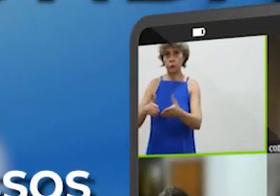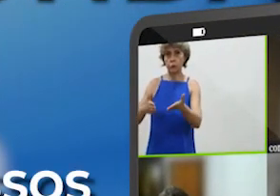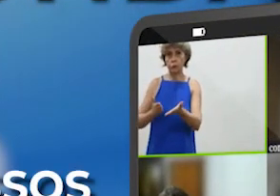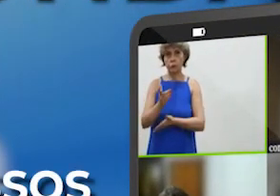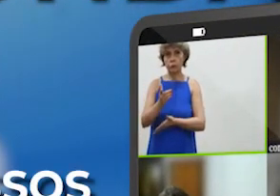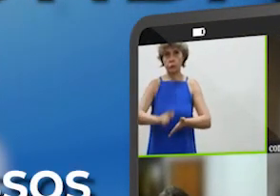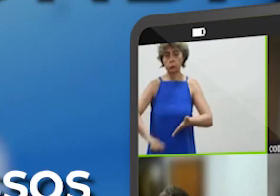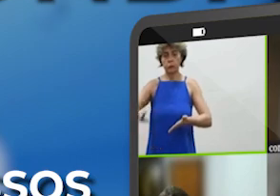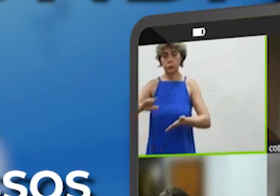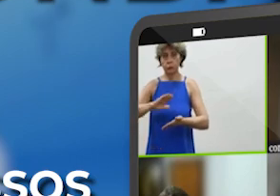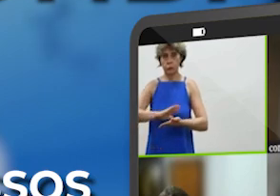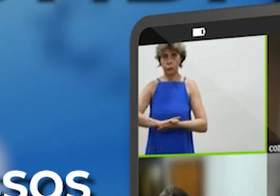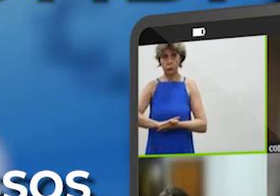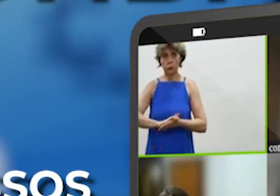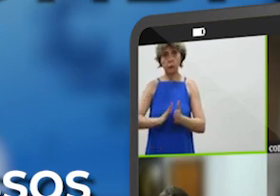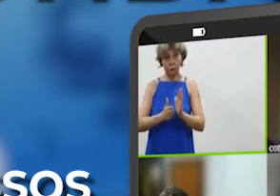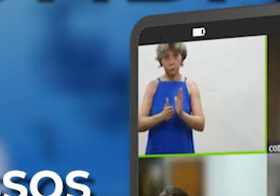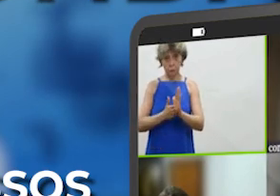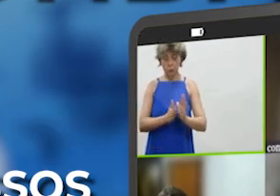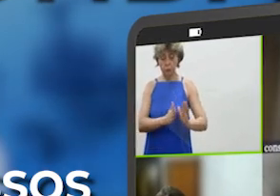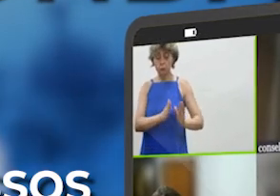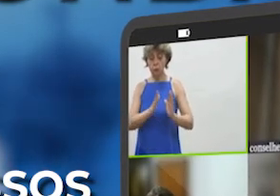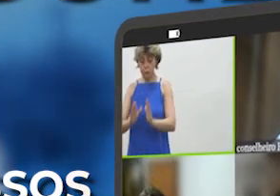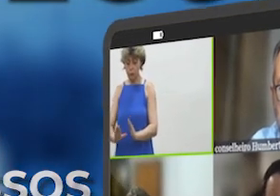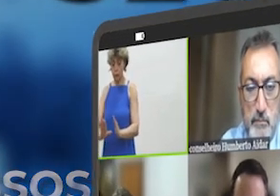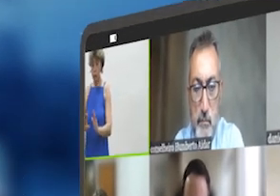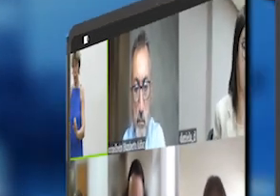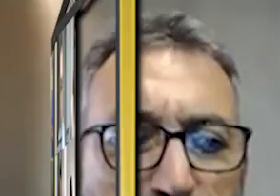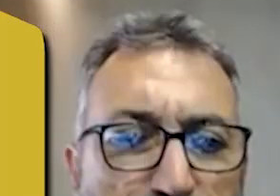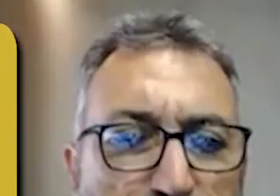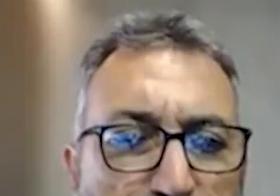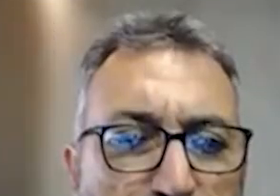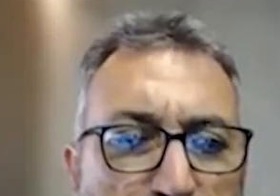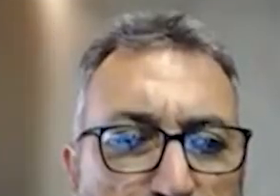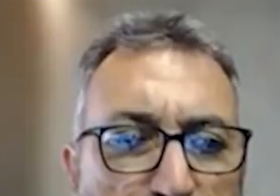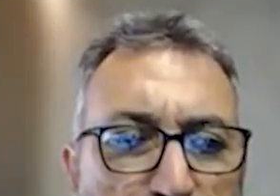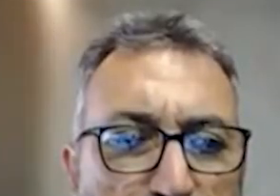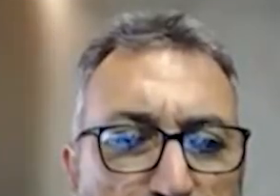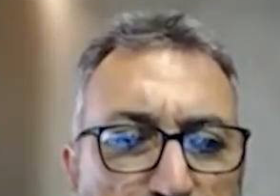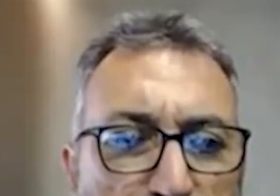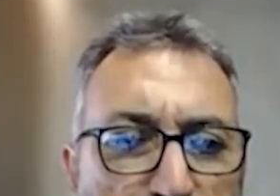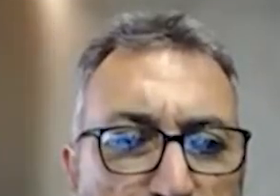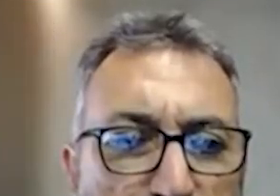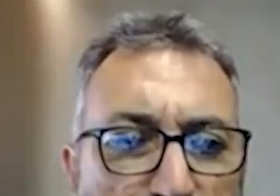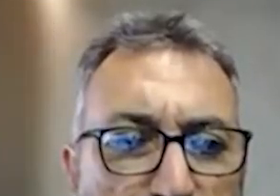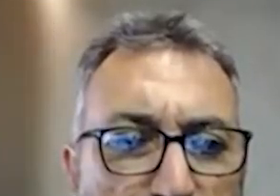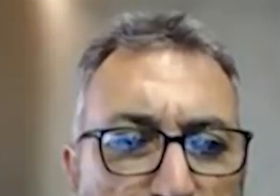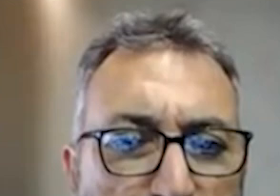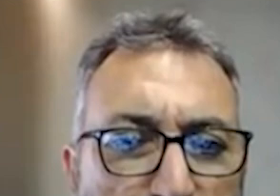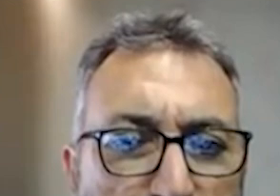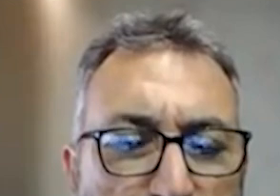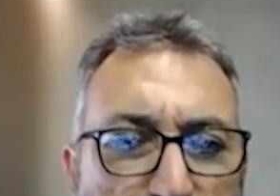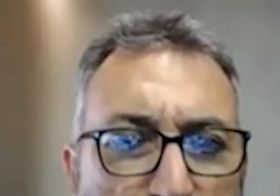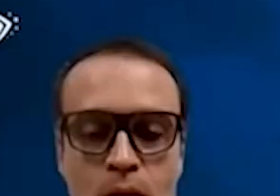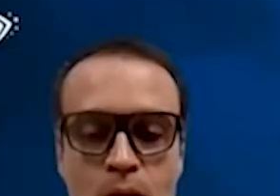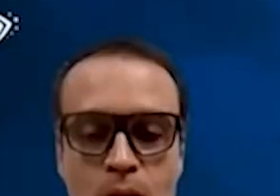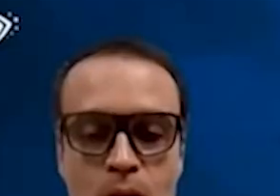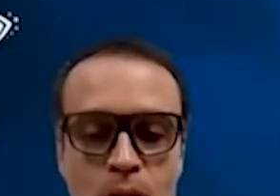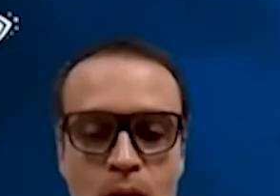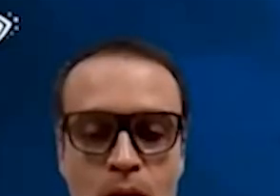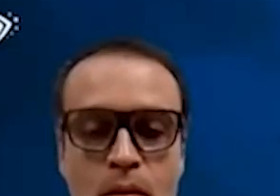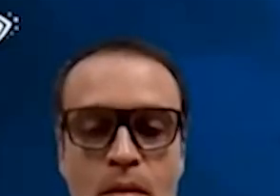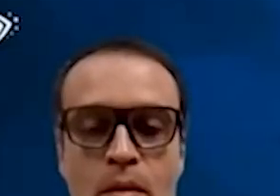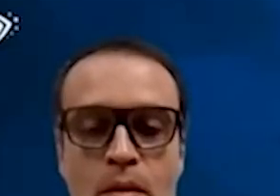pauta número 140 nesta quinta-feira, 31 de outubro. Participaram da reunião os conselheiros Humberto Aydar, os